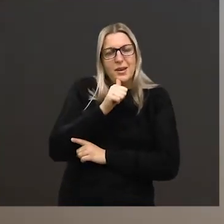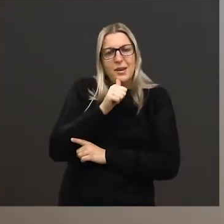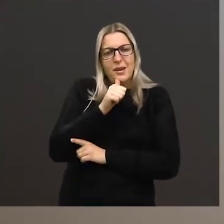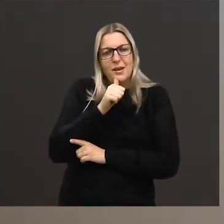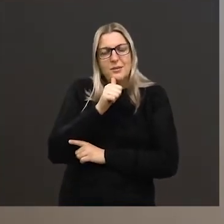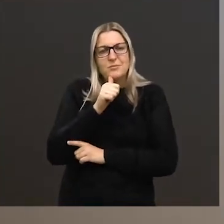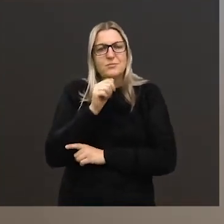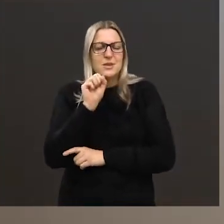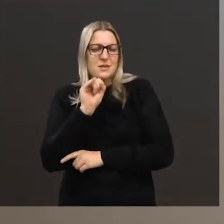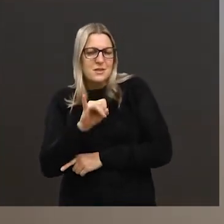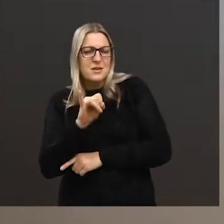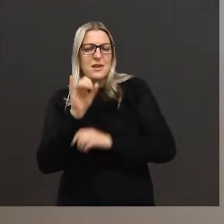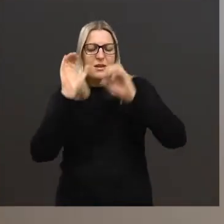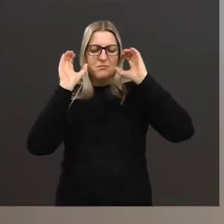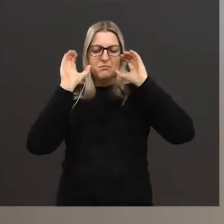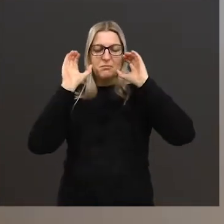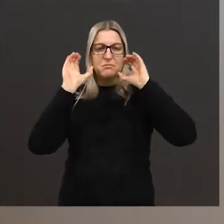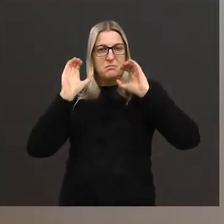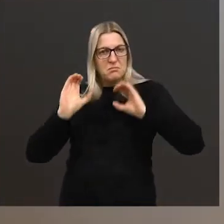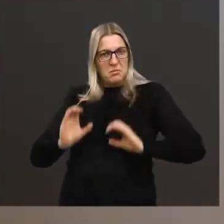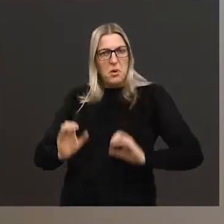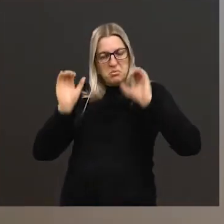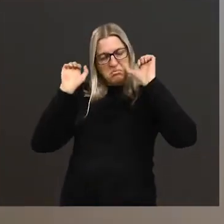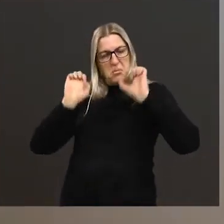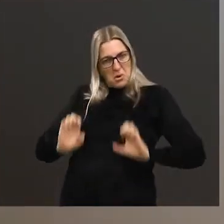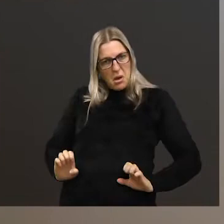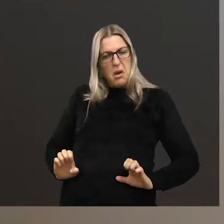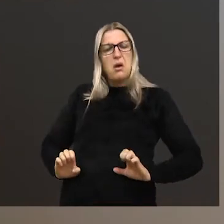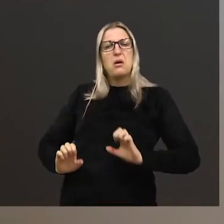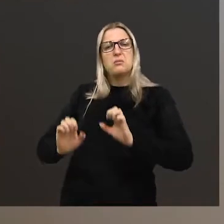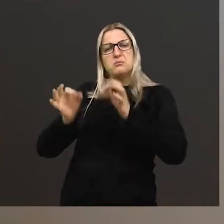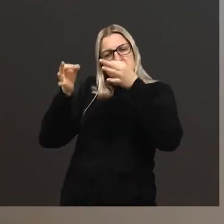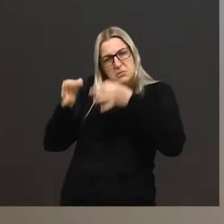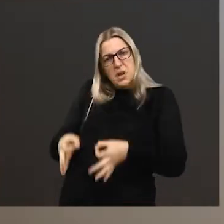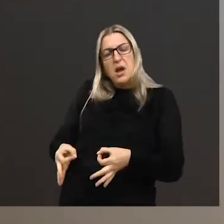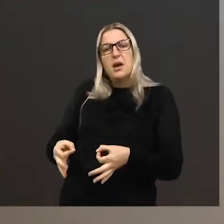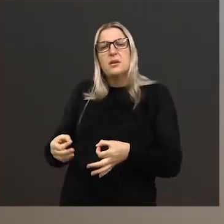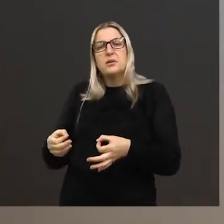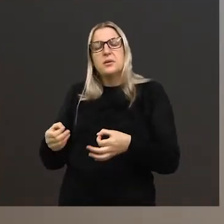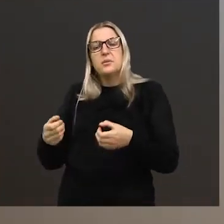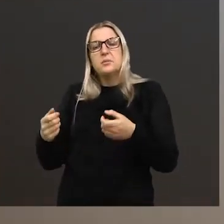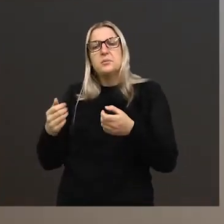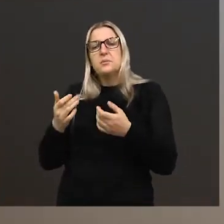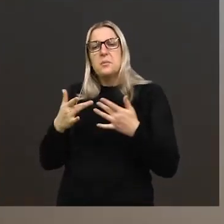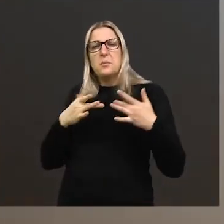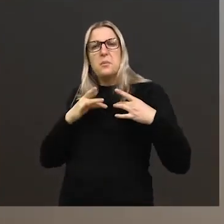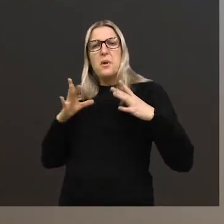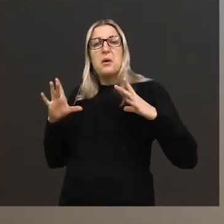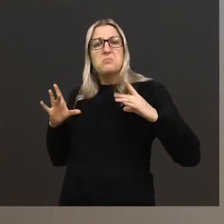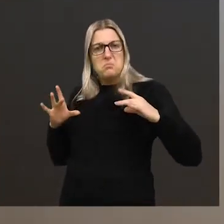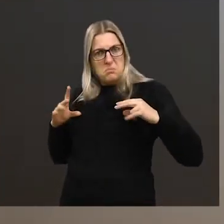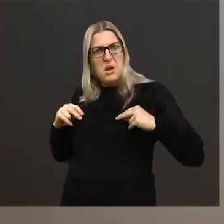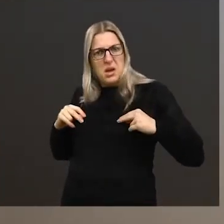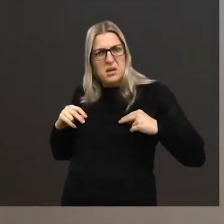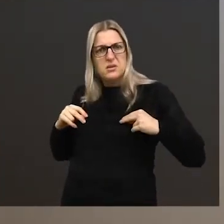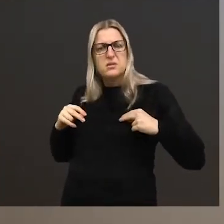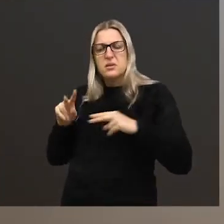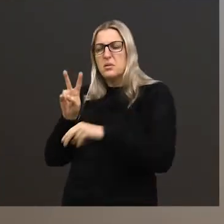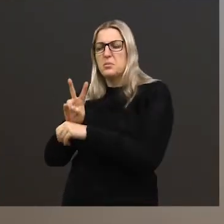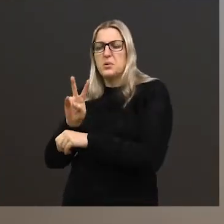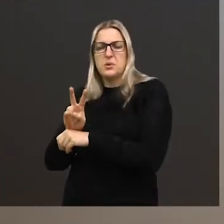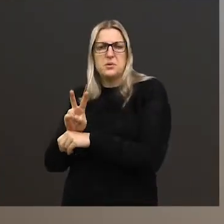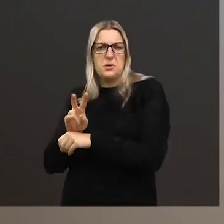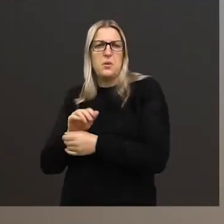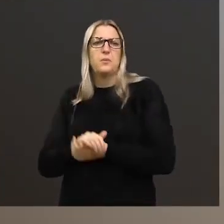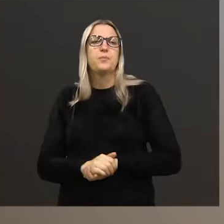e então a que não era honesta não merecia. Então, me parece que também esse aspecto cultural, ele ficou muito forte,